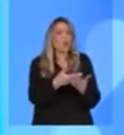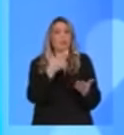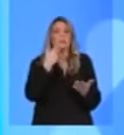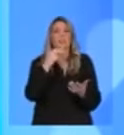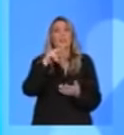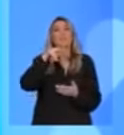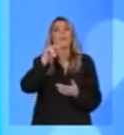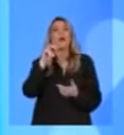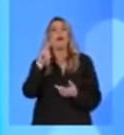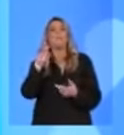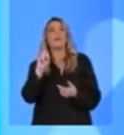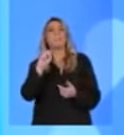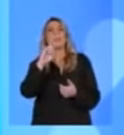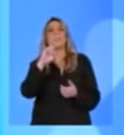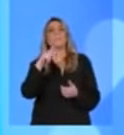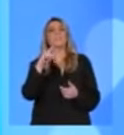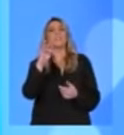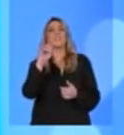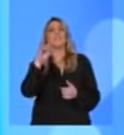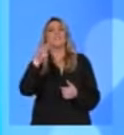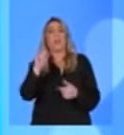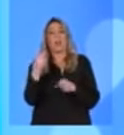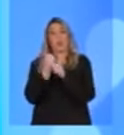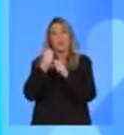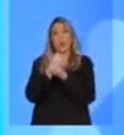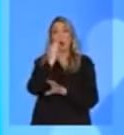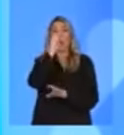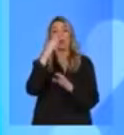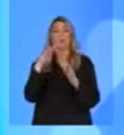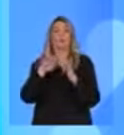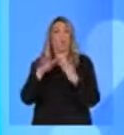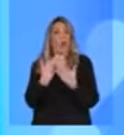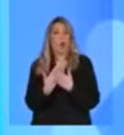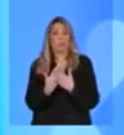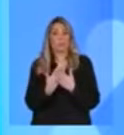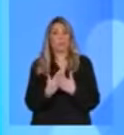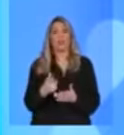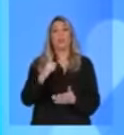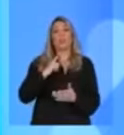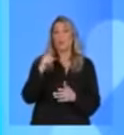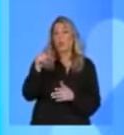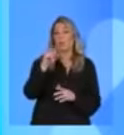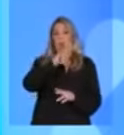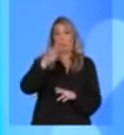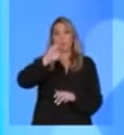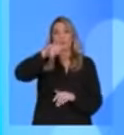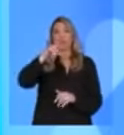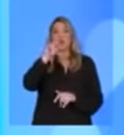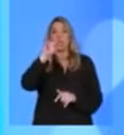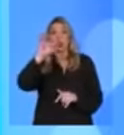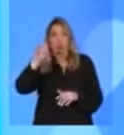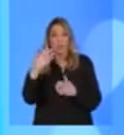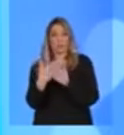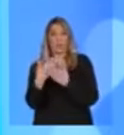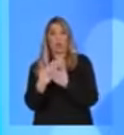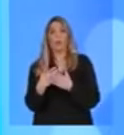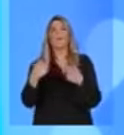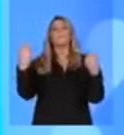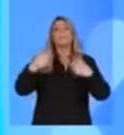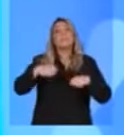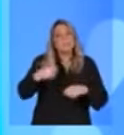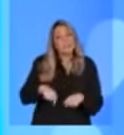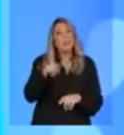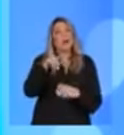Setiba onde nós construímos oito escolas existiu uma escola ali que se chama Júlio e ela precisa de uma nova escola do